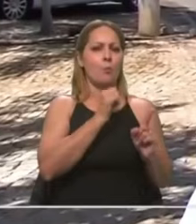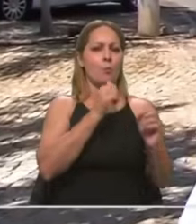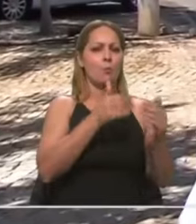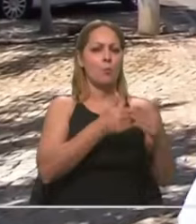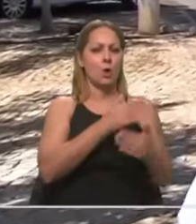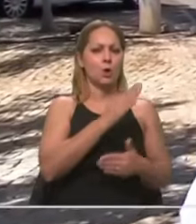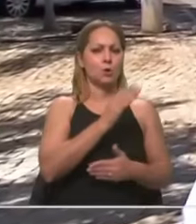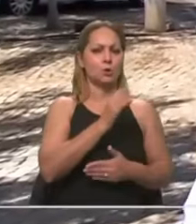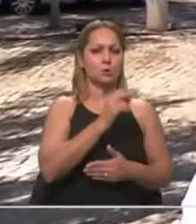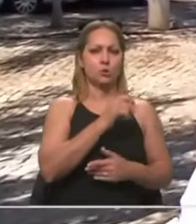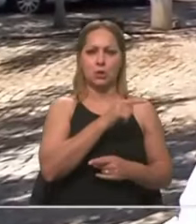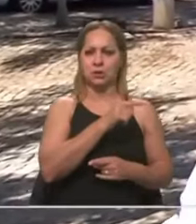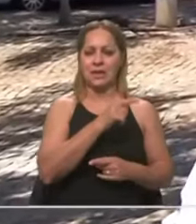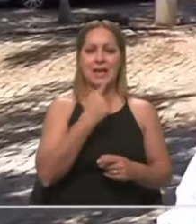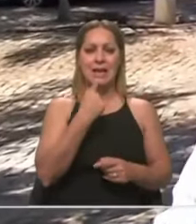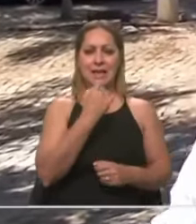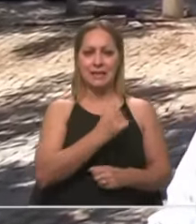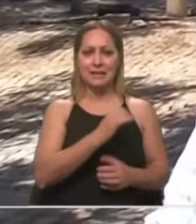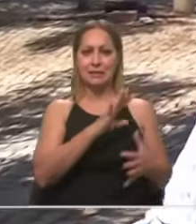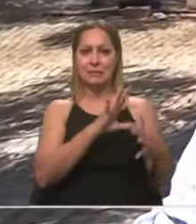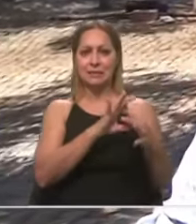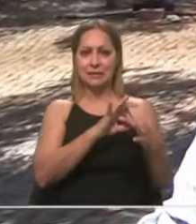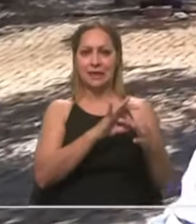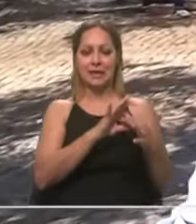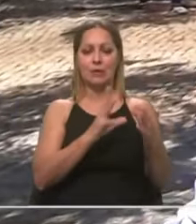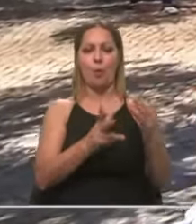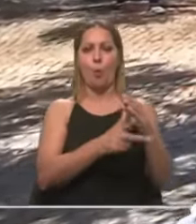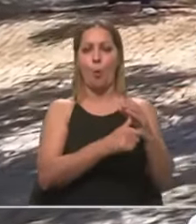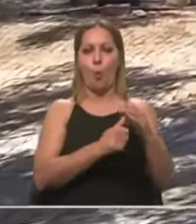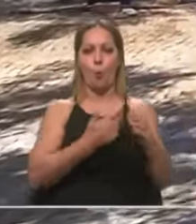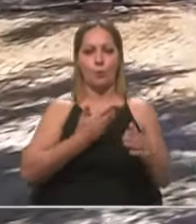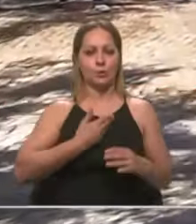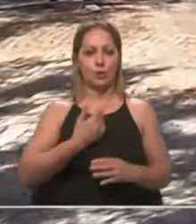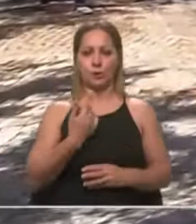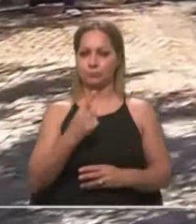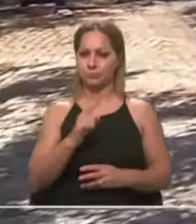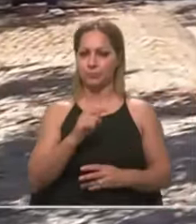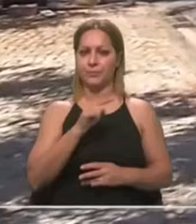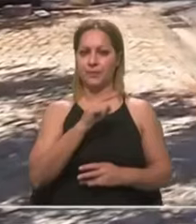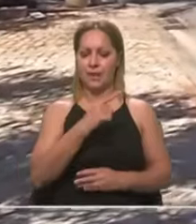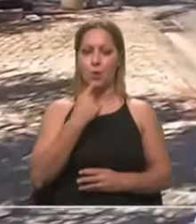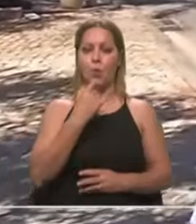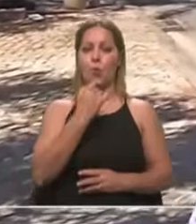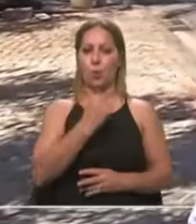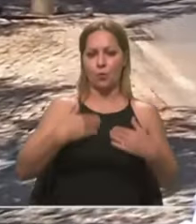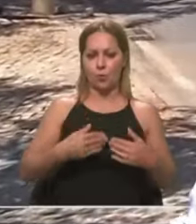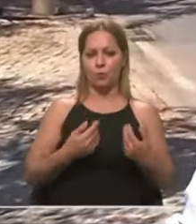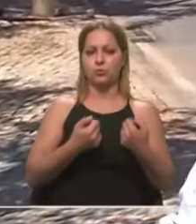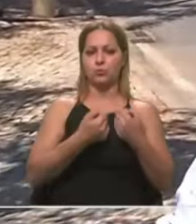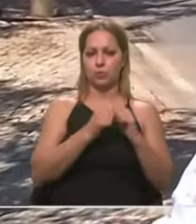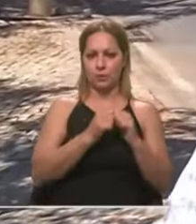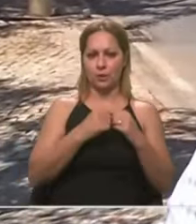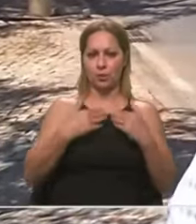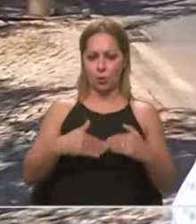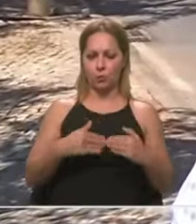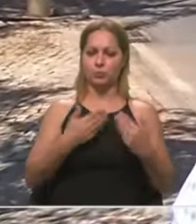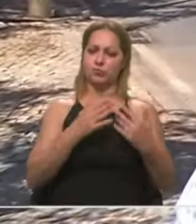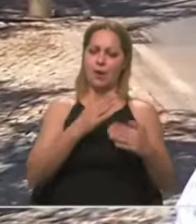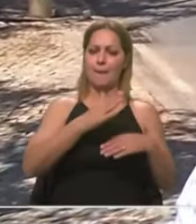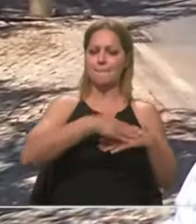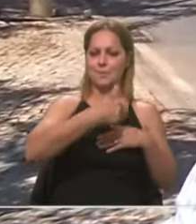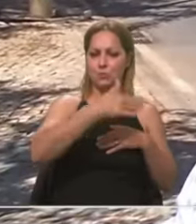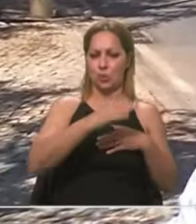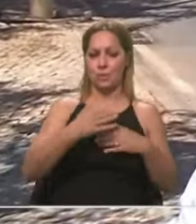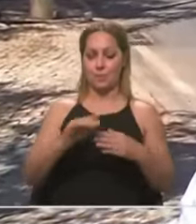afinal não era um crime ligado a roubos e a consumos de drogas. Era um crime com motivos passionais. Só que em 2020, quando